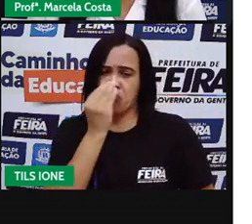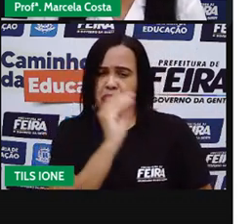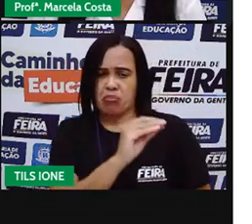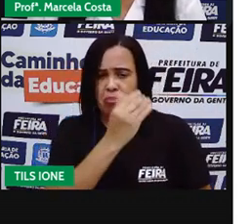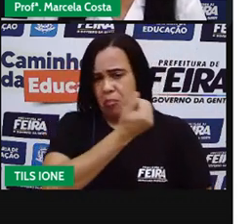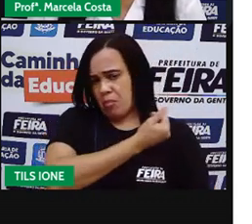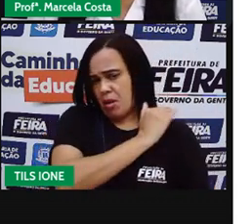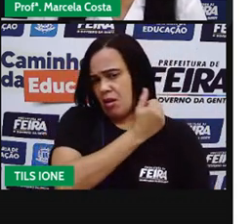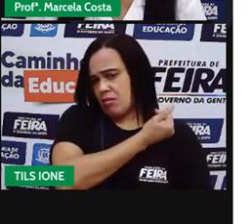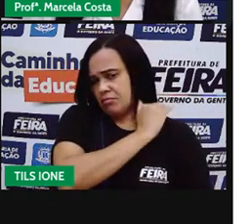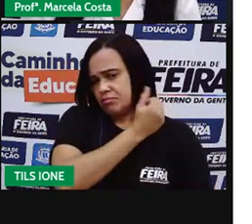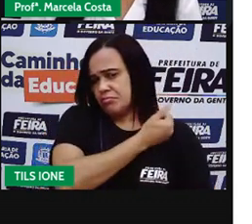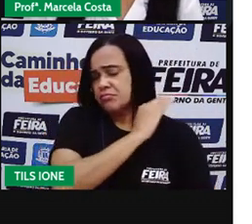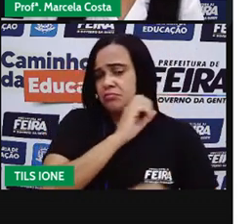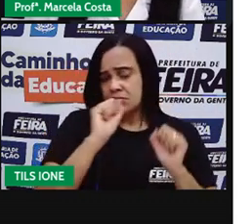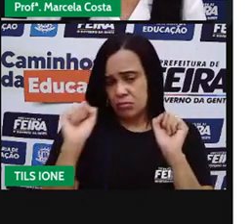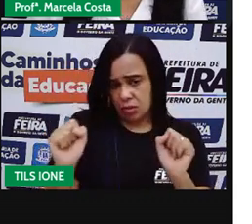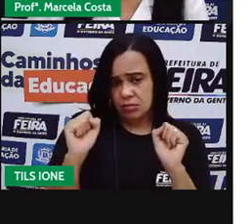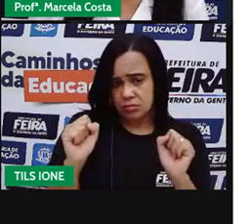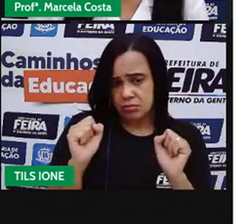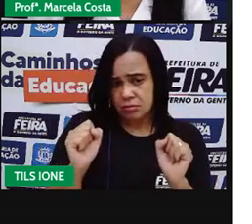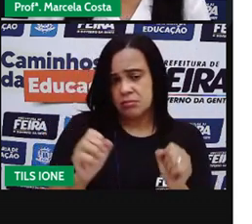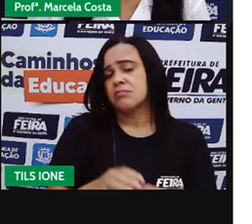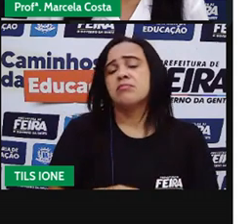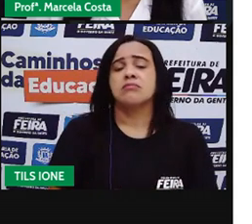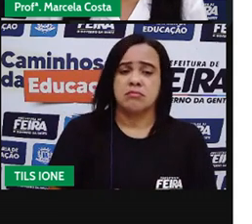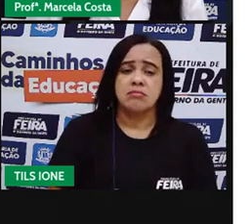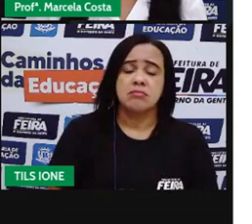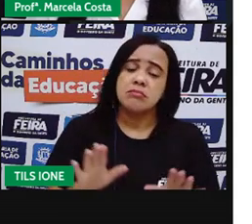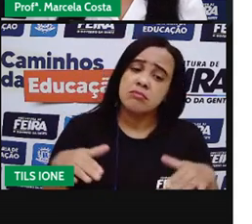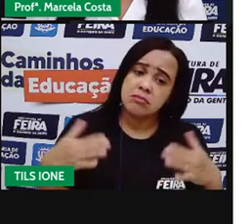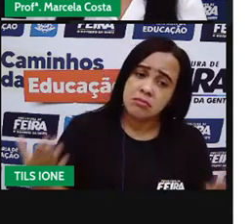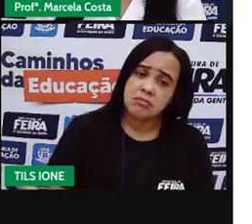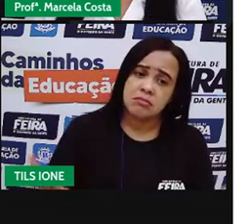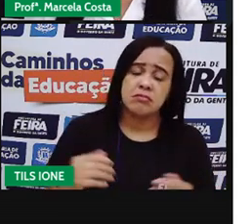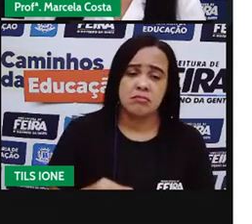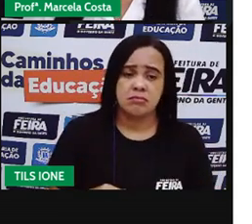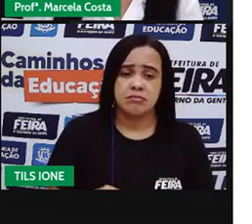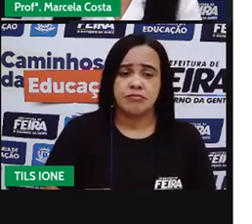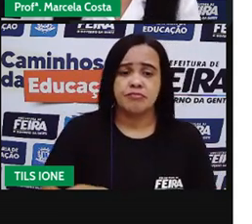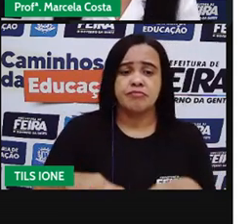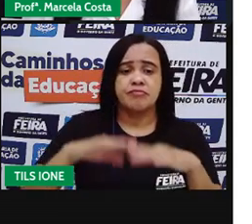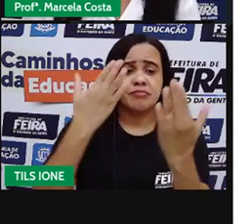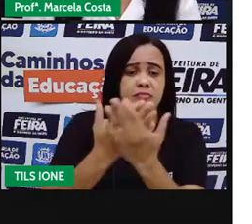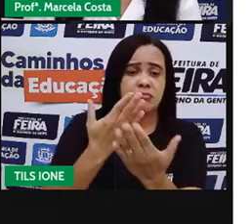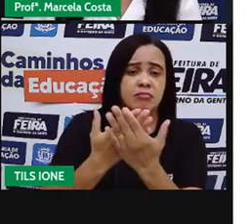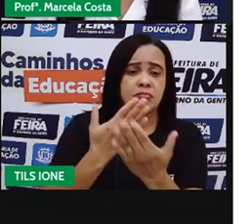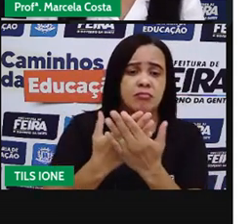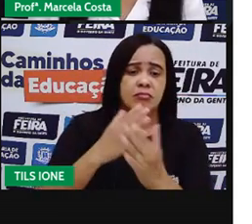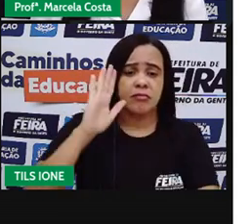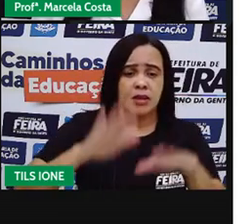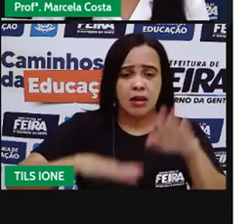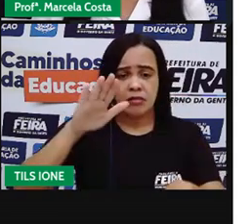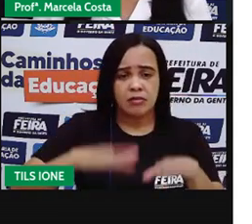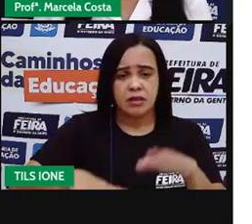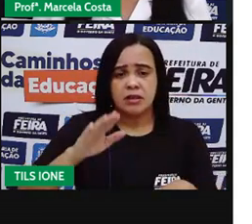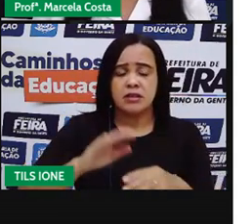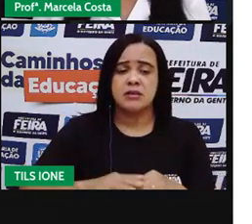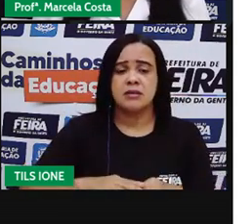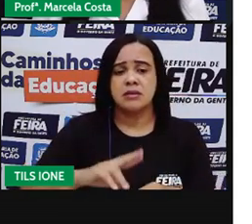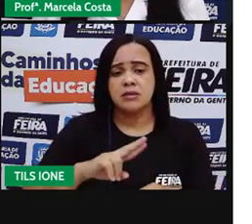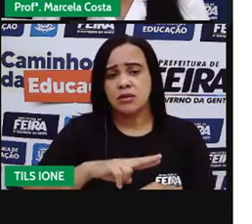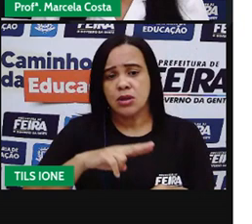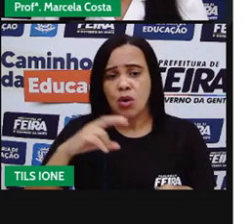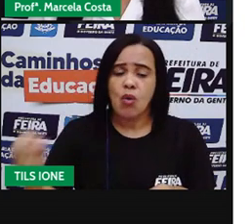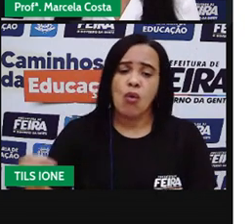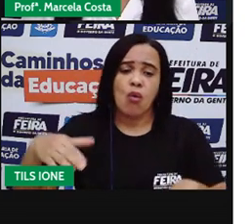essas pessoas, até bullying. Na escola, por exemplo, ou na rua, tá aí